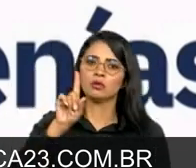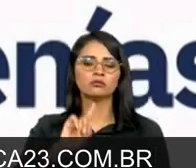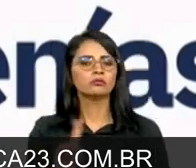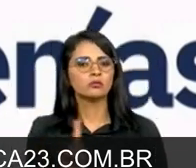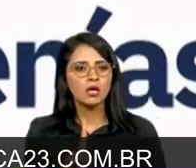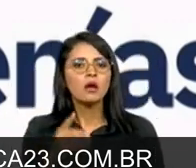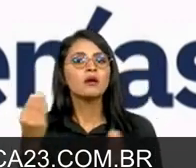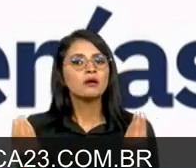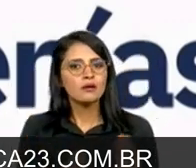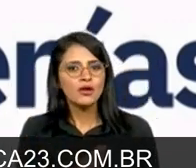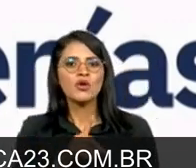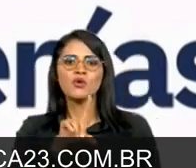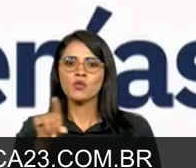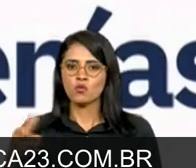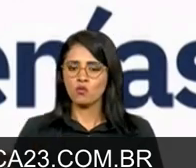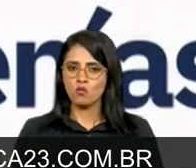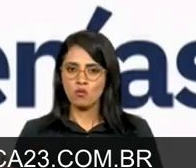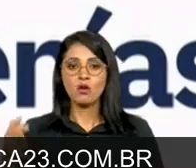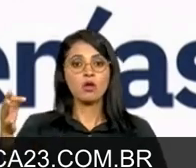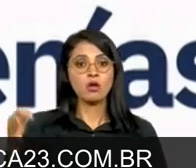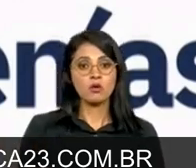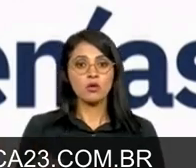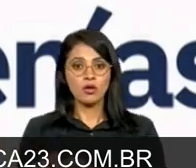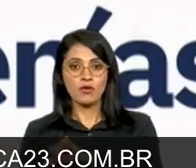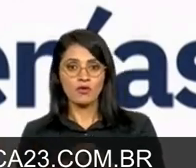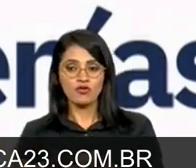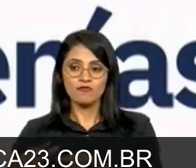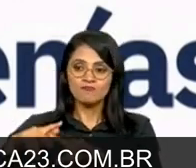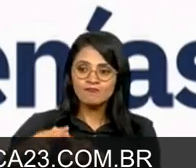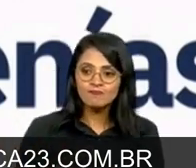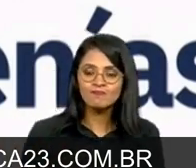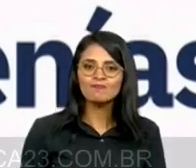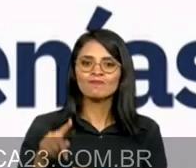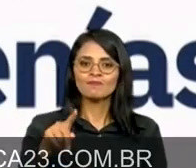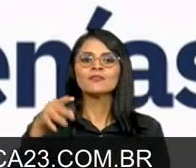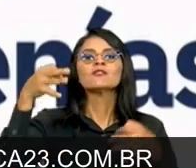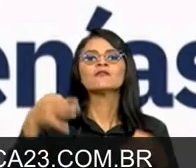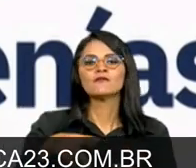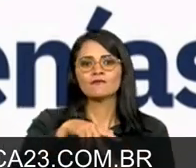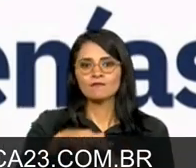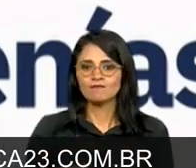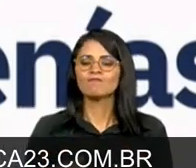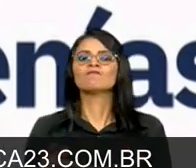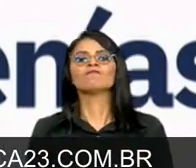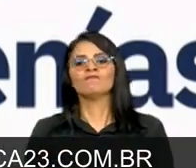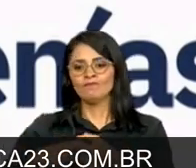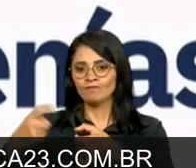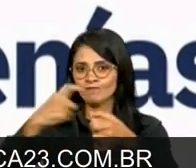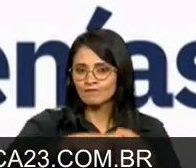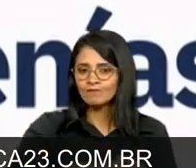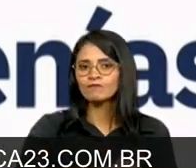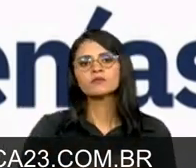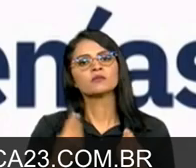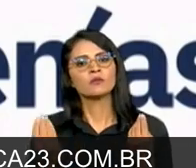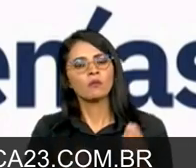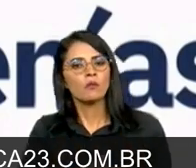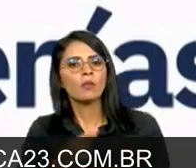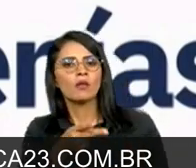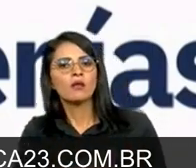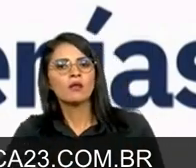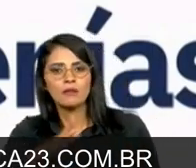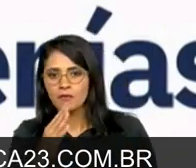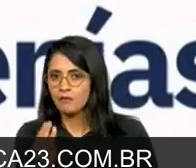isso, no dia 2 dias, justiça de transição, de reparação, sejam reparações financeiras, sejam reparações no campo